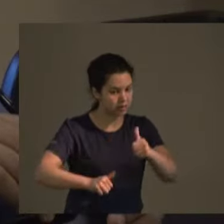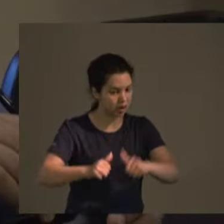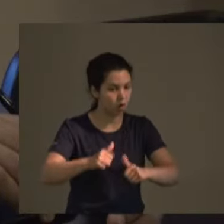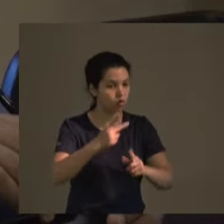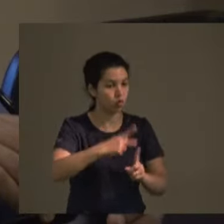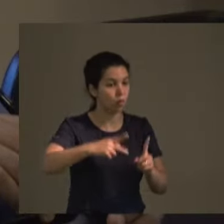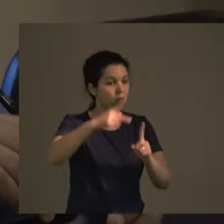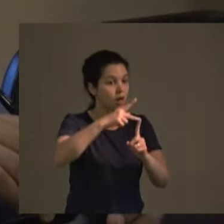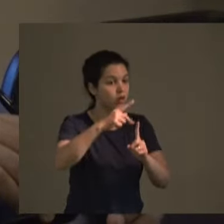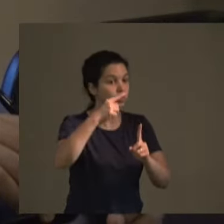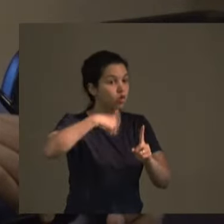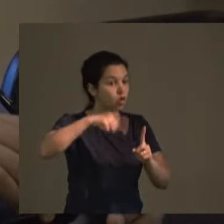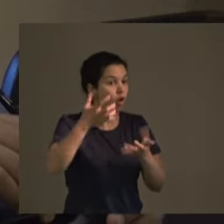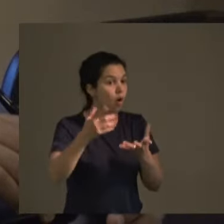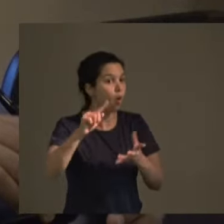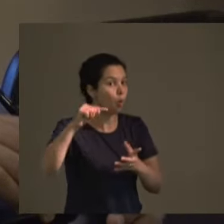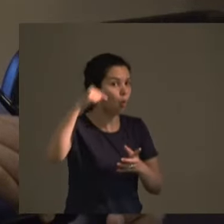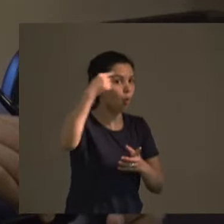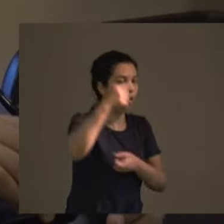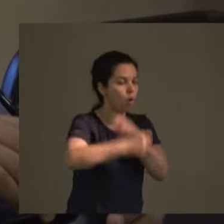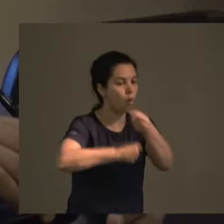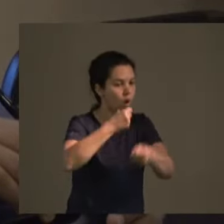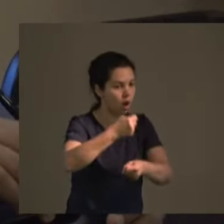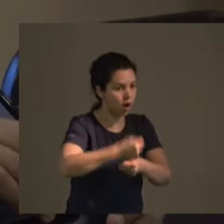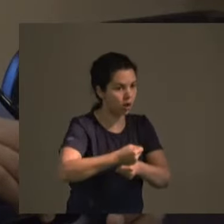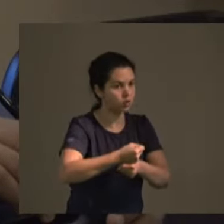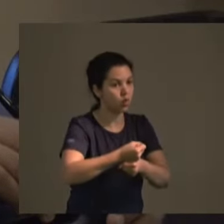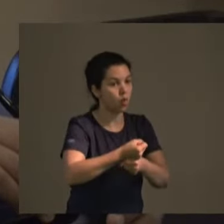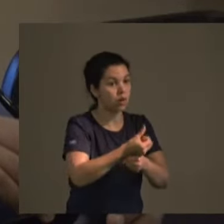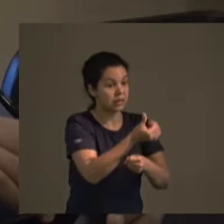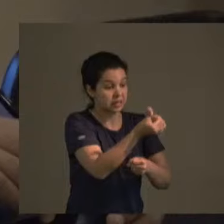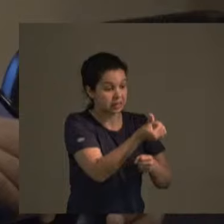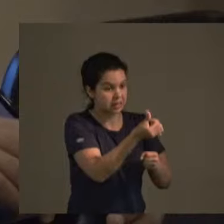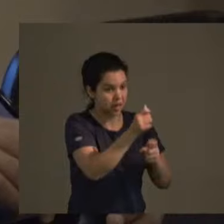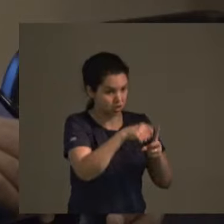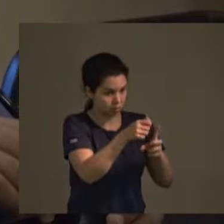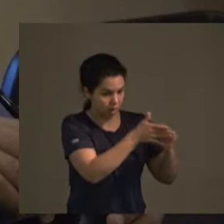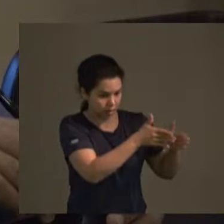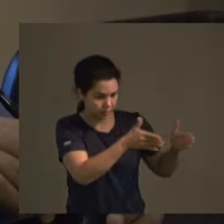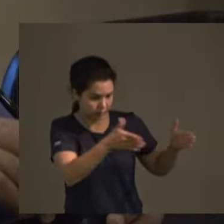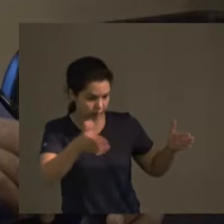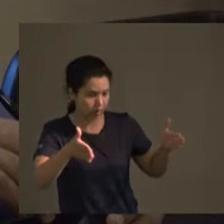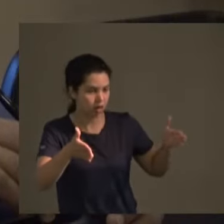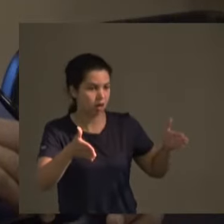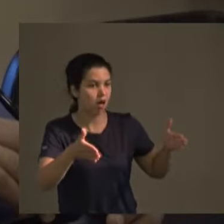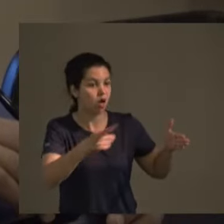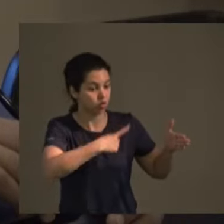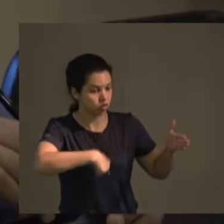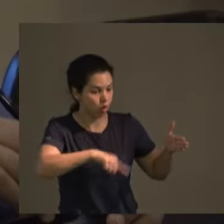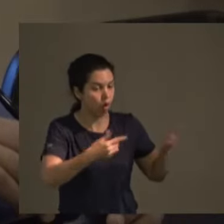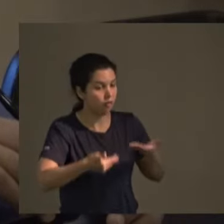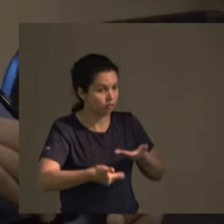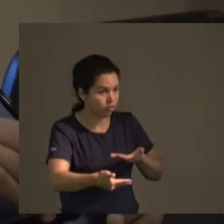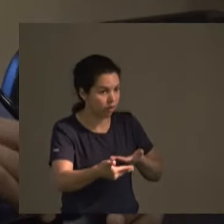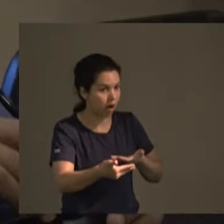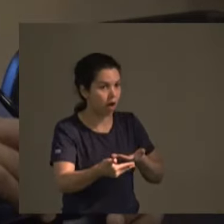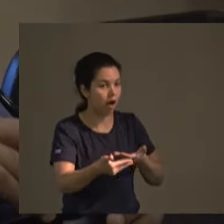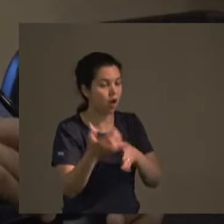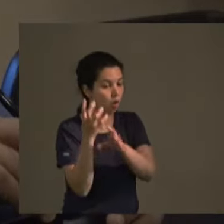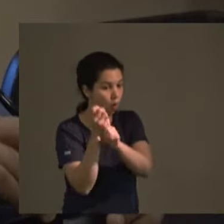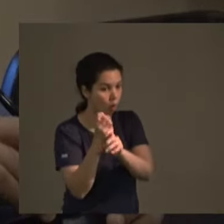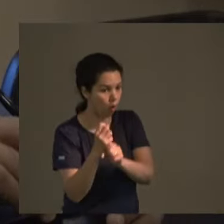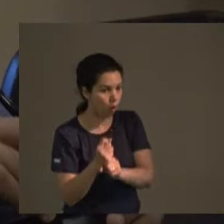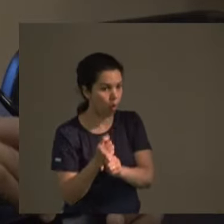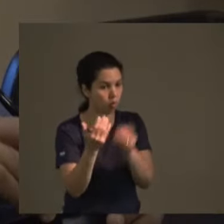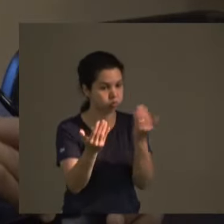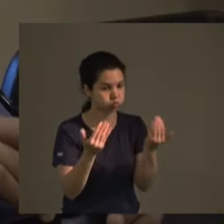no próximo ano, no segundo semestre, nós estejamos fazendo uma prestação de contas da primeira fase do plano